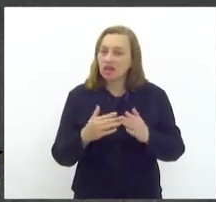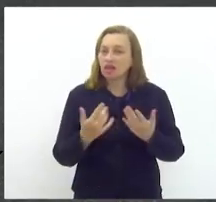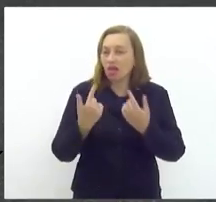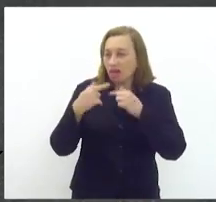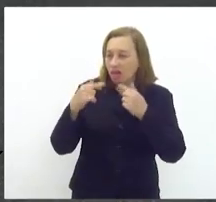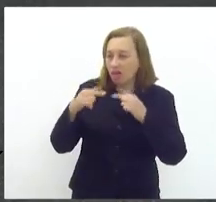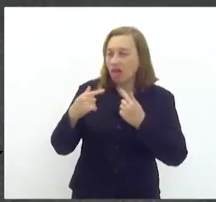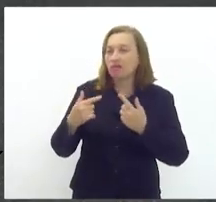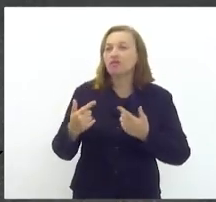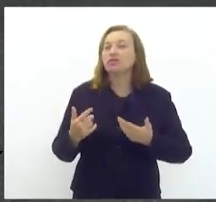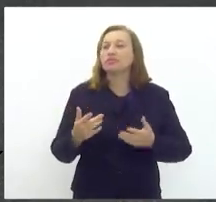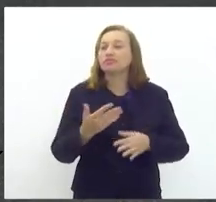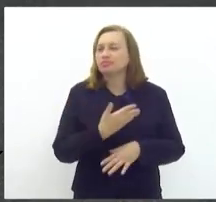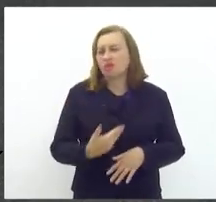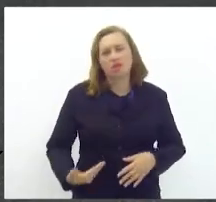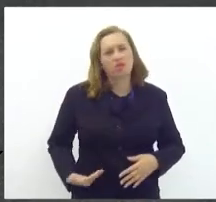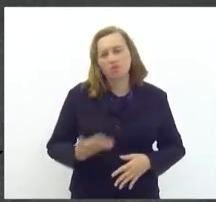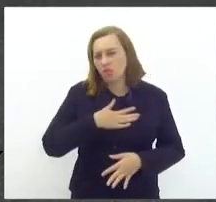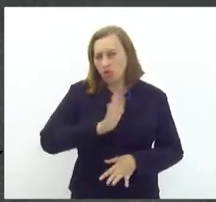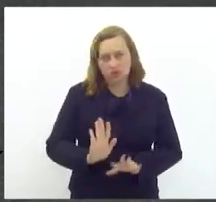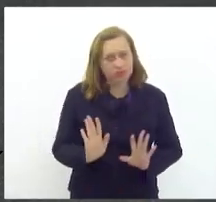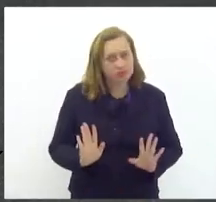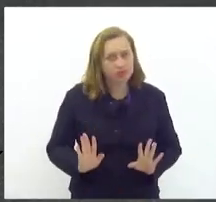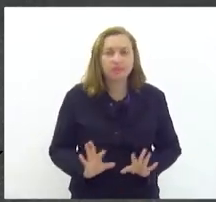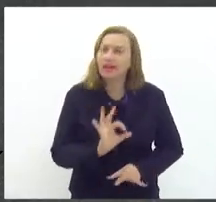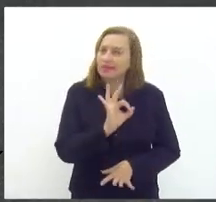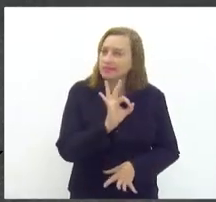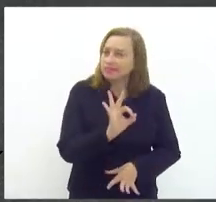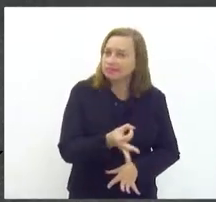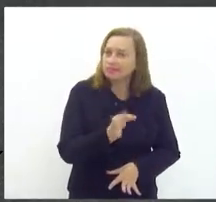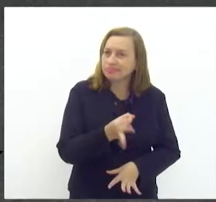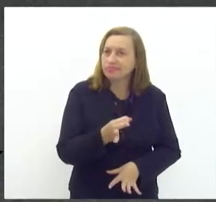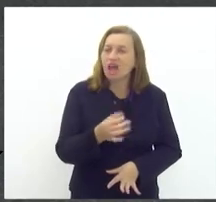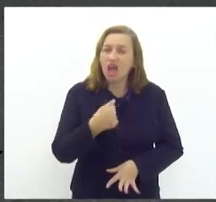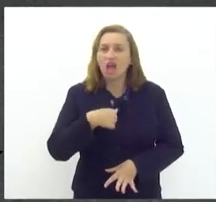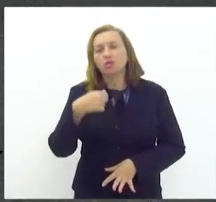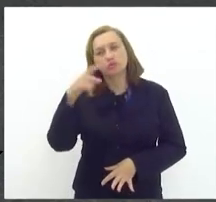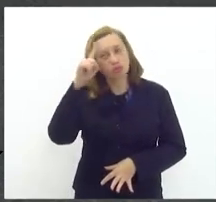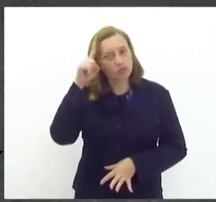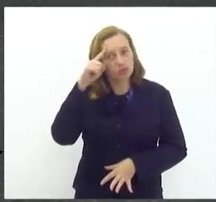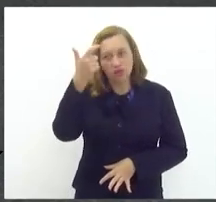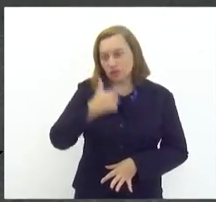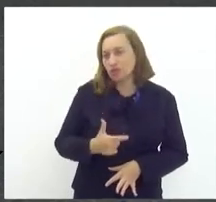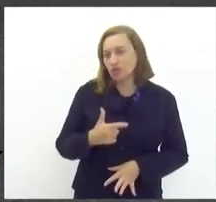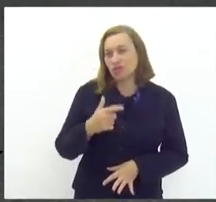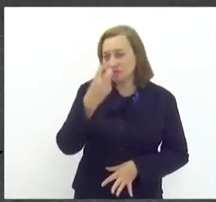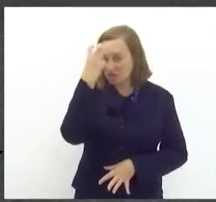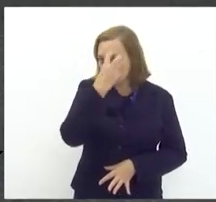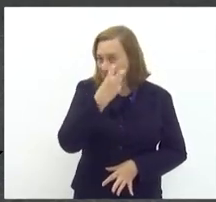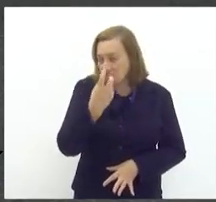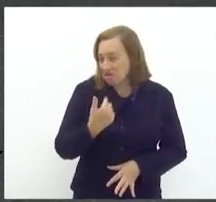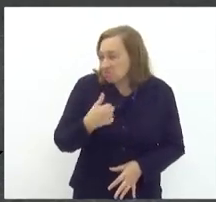shinkale público ninguém gosta disso certamente o prefeito